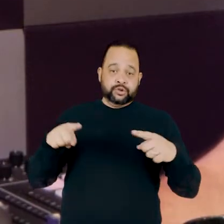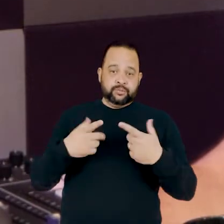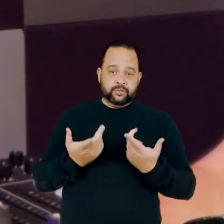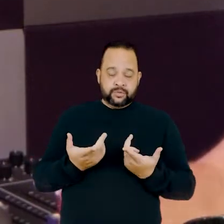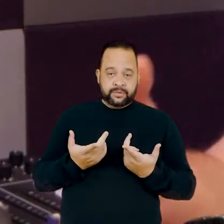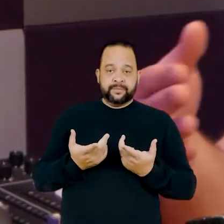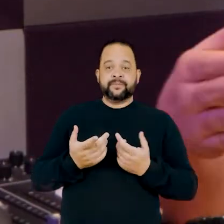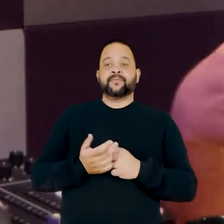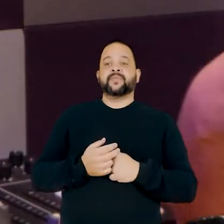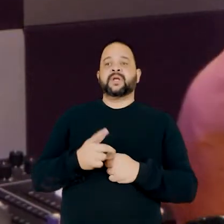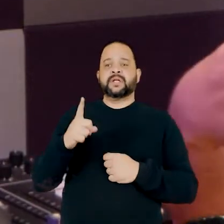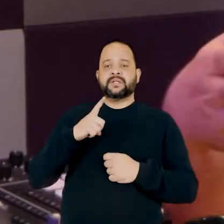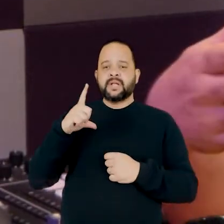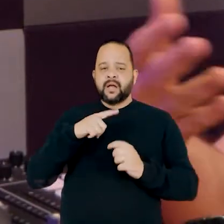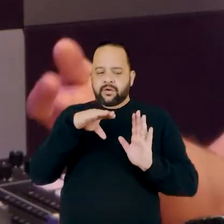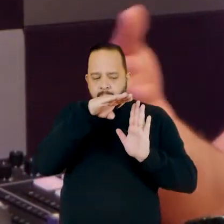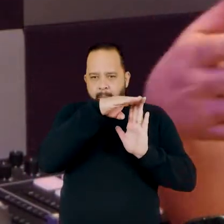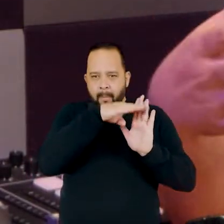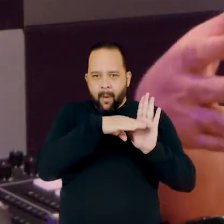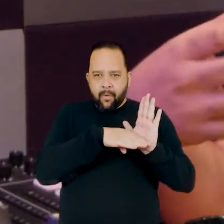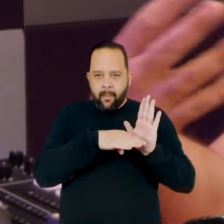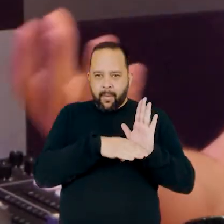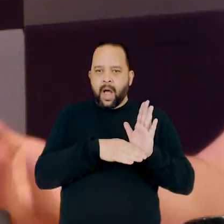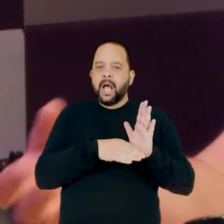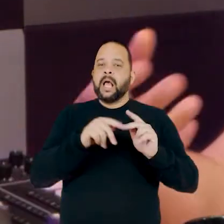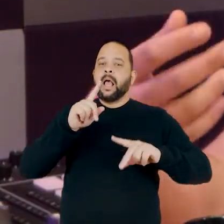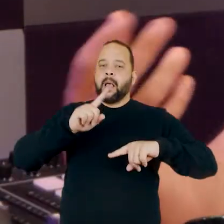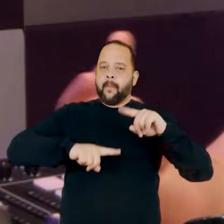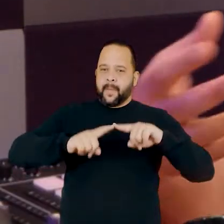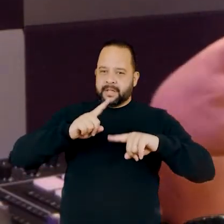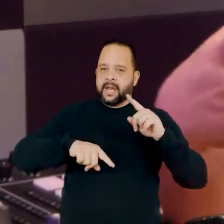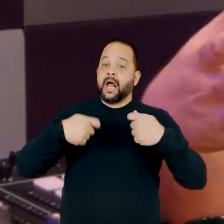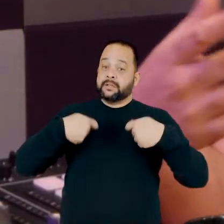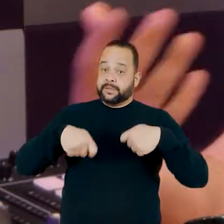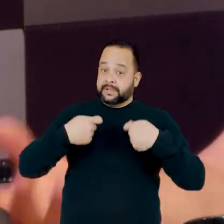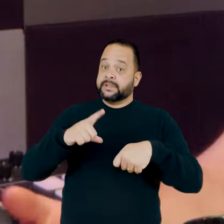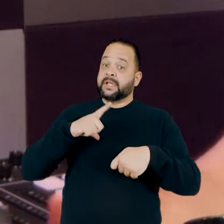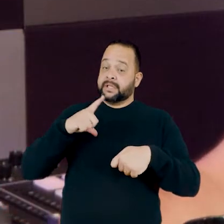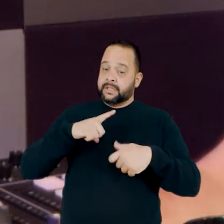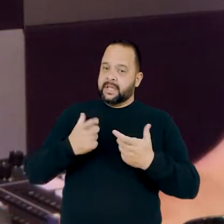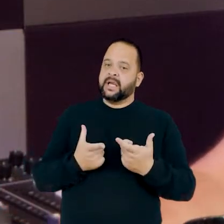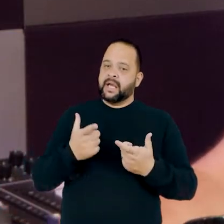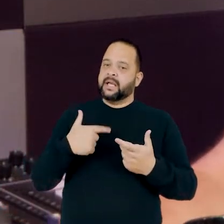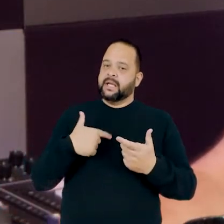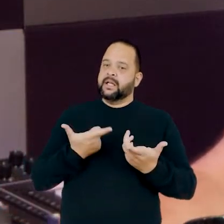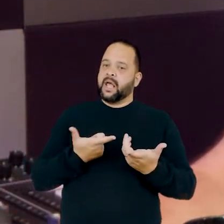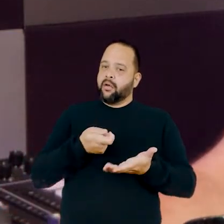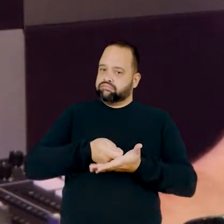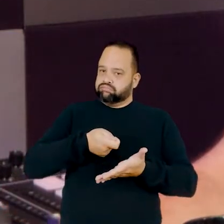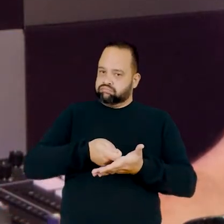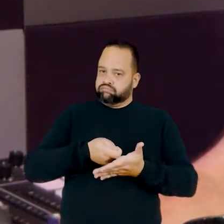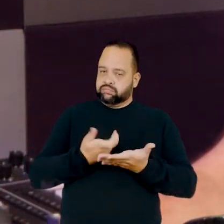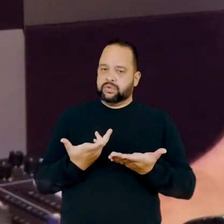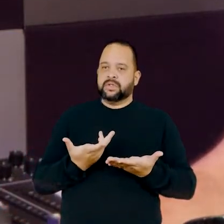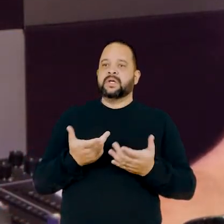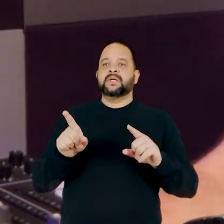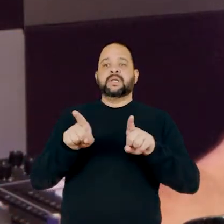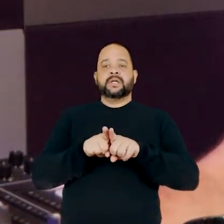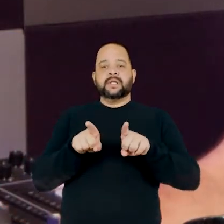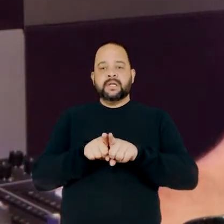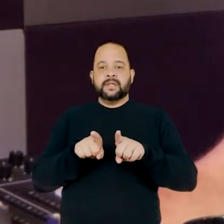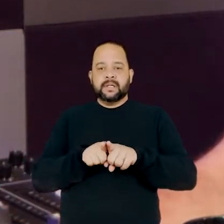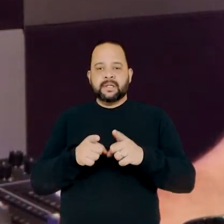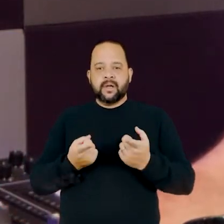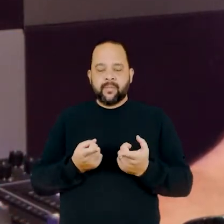Eles exigem uma série de equipamentos que tem que ter as suas produções e tudo mais. E fora a Rede Geek